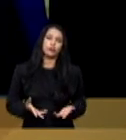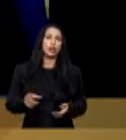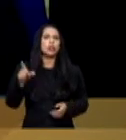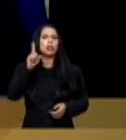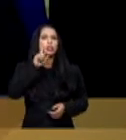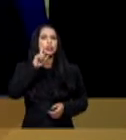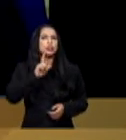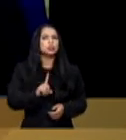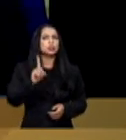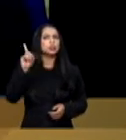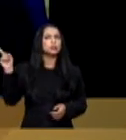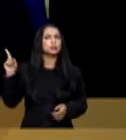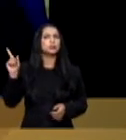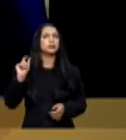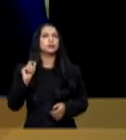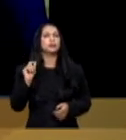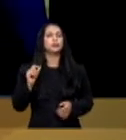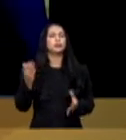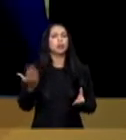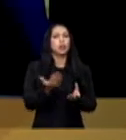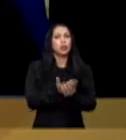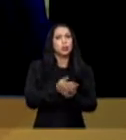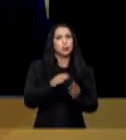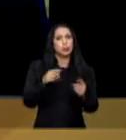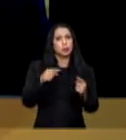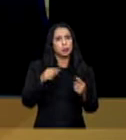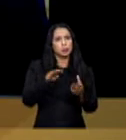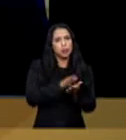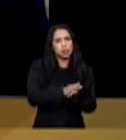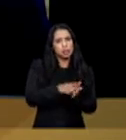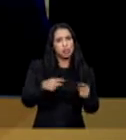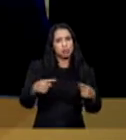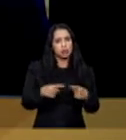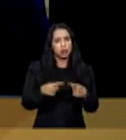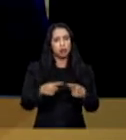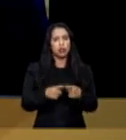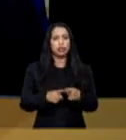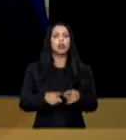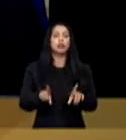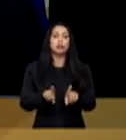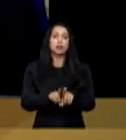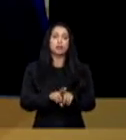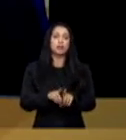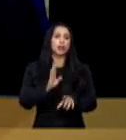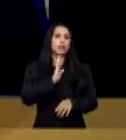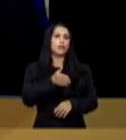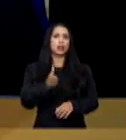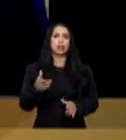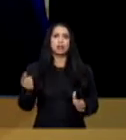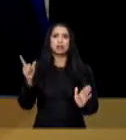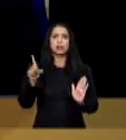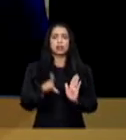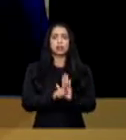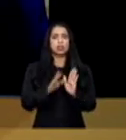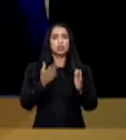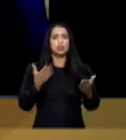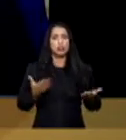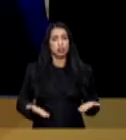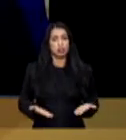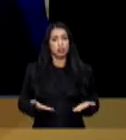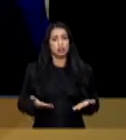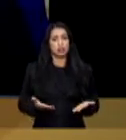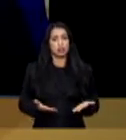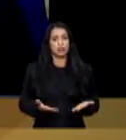norte-americano, a ideia do devido processo legal substantivo também é invocada para a invalidação das leis. Quanto à